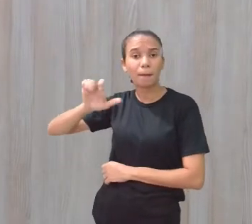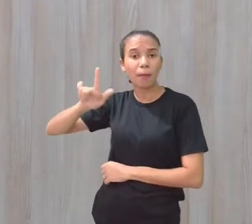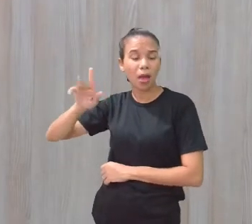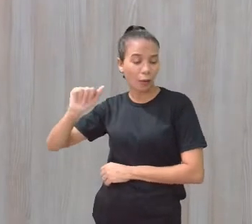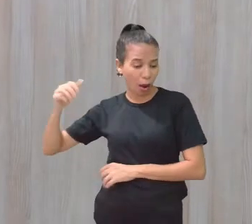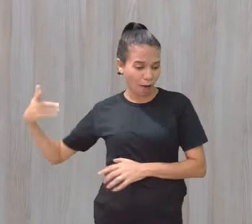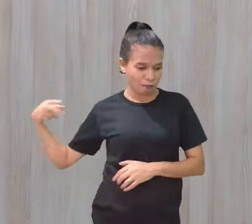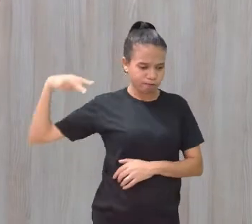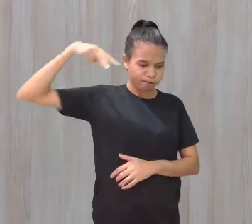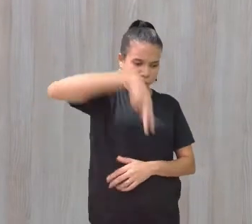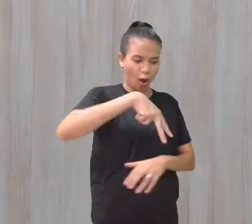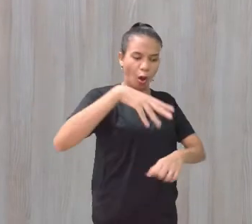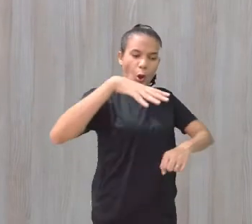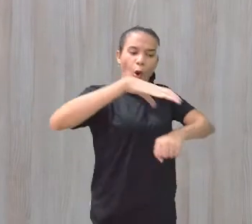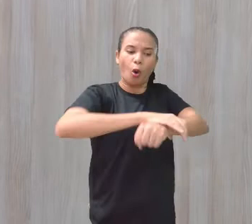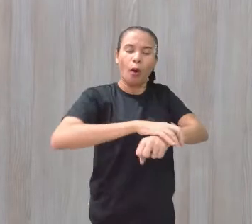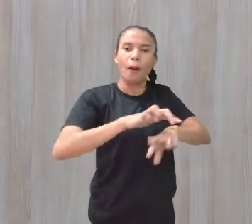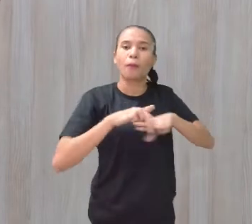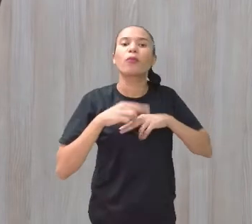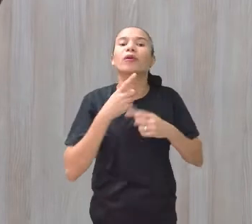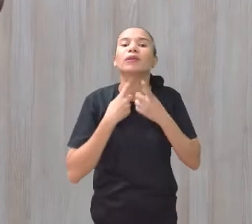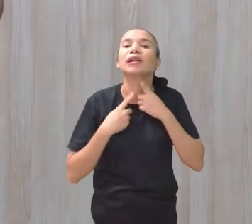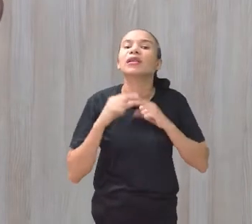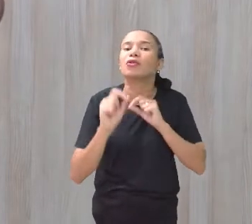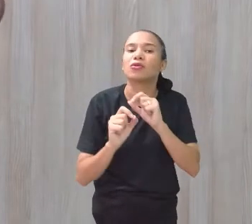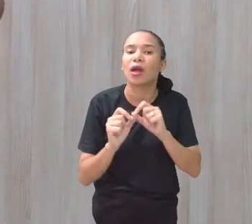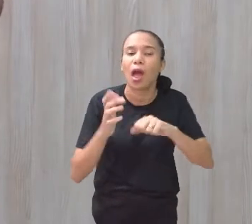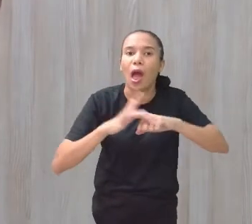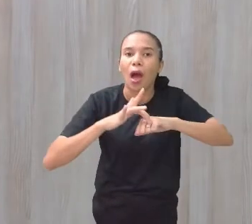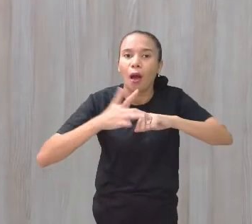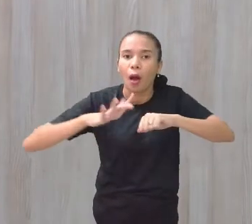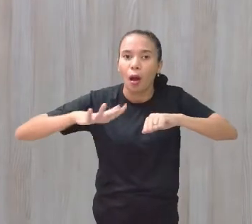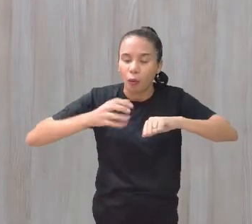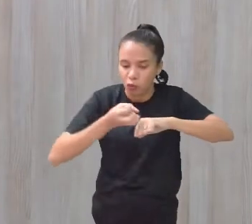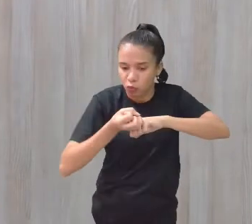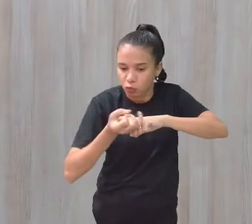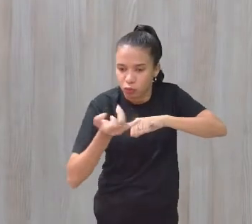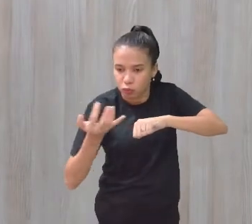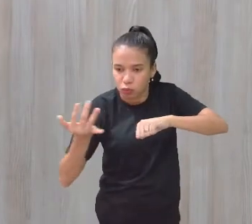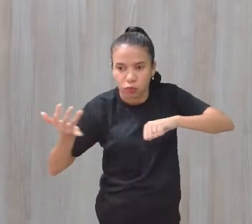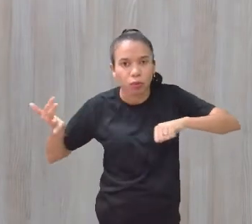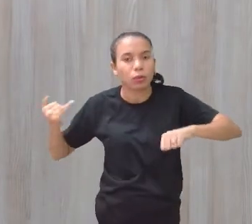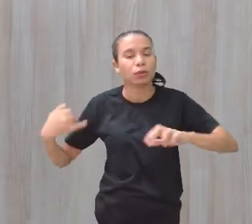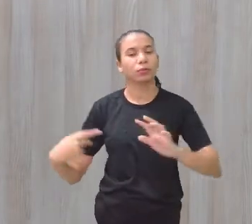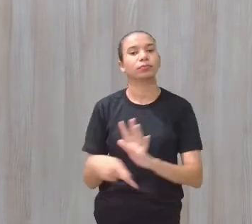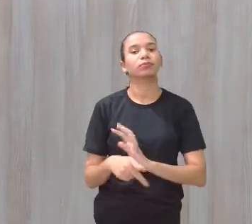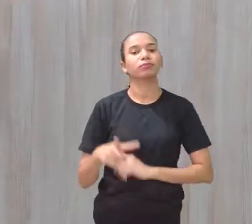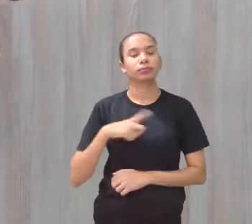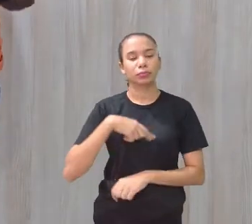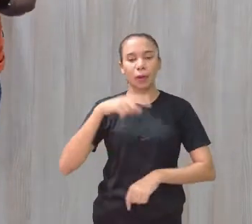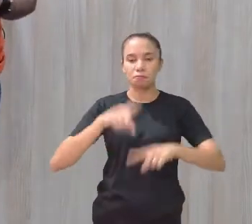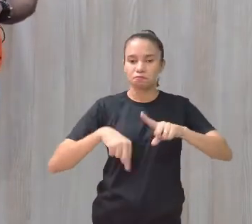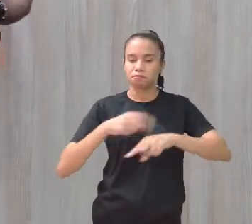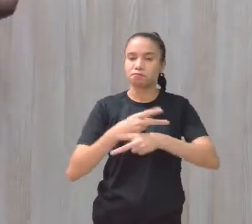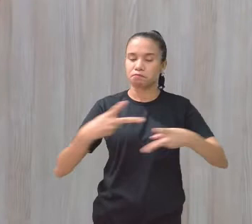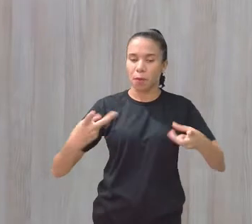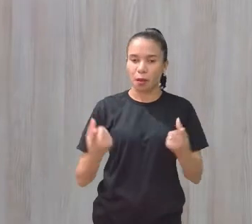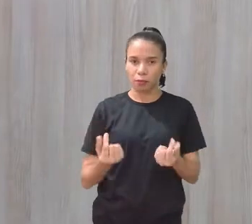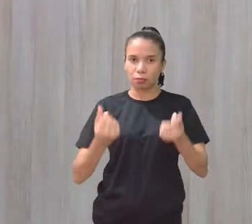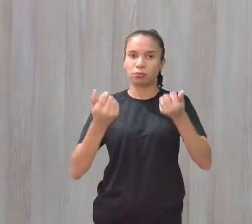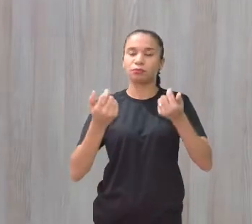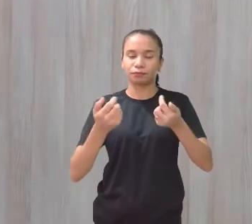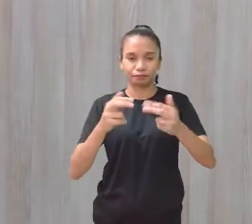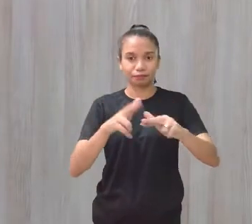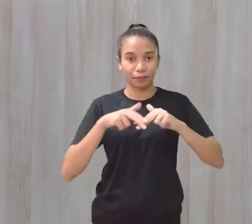região. Tudo por conta da questão das minas de diamante, né, e de algumas minas, né, de outros minerais.